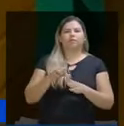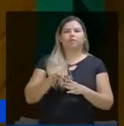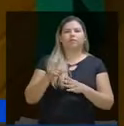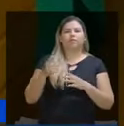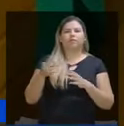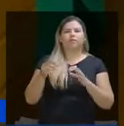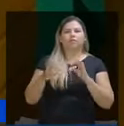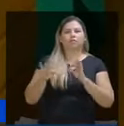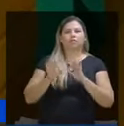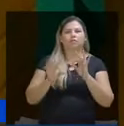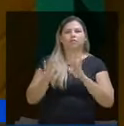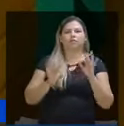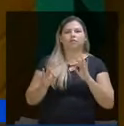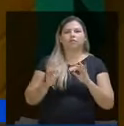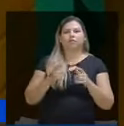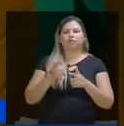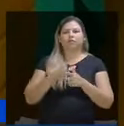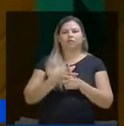recorrente. Então,